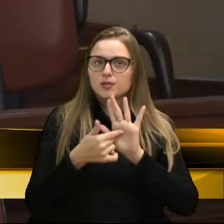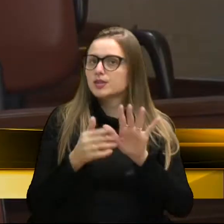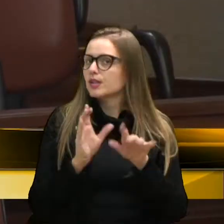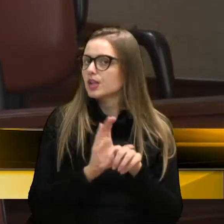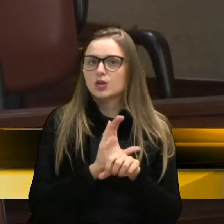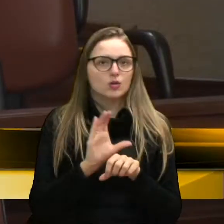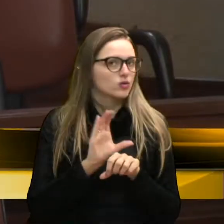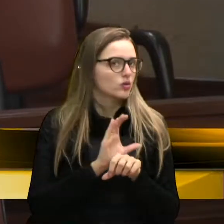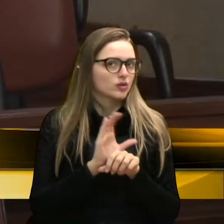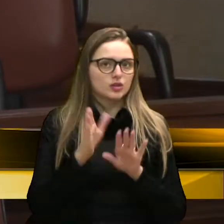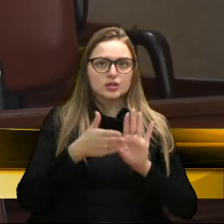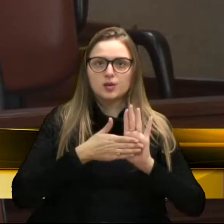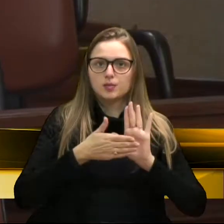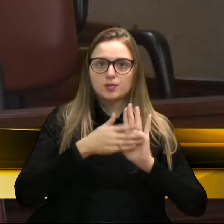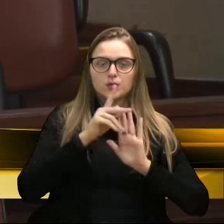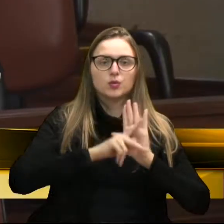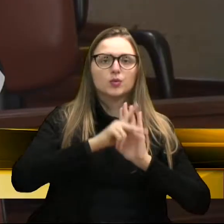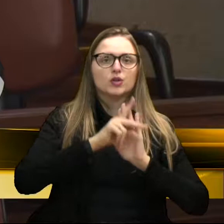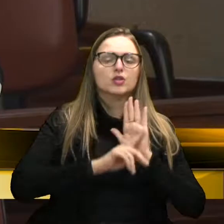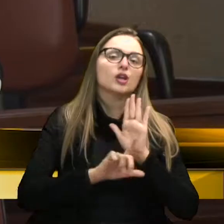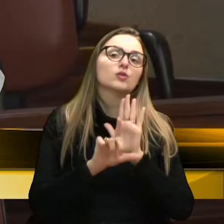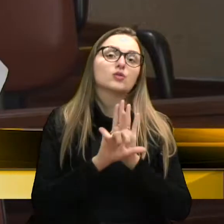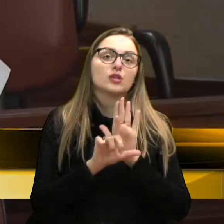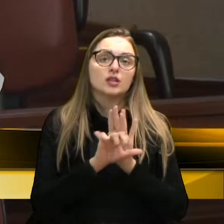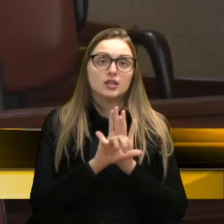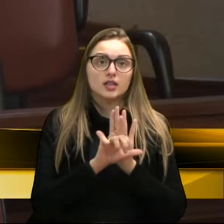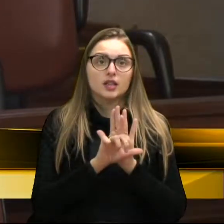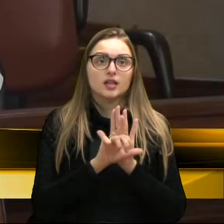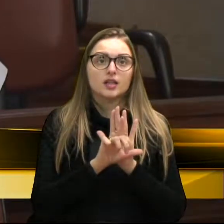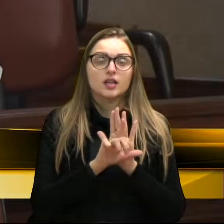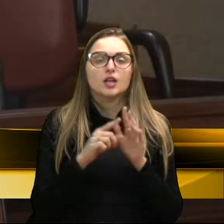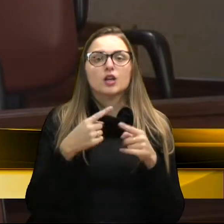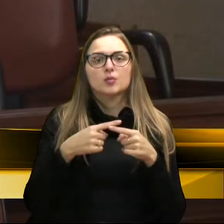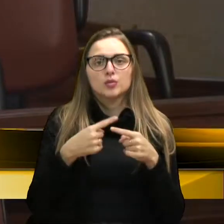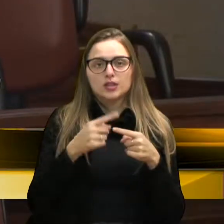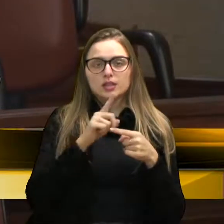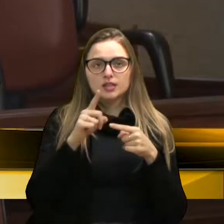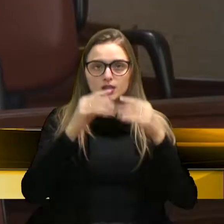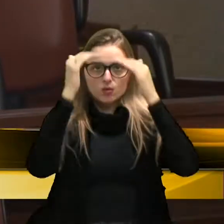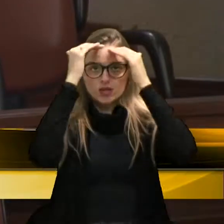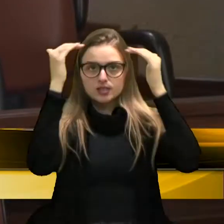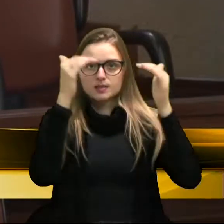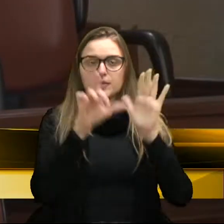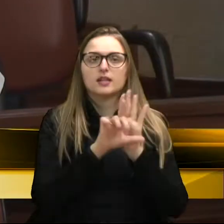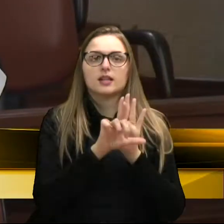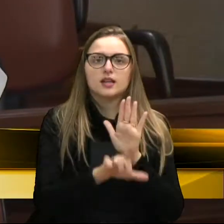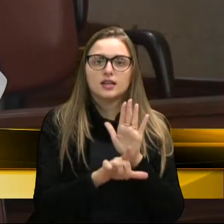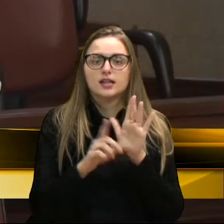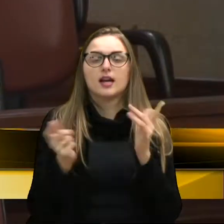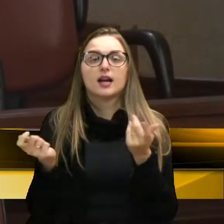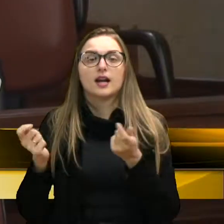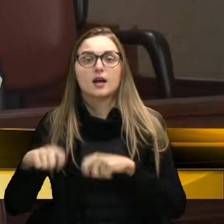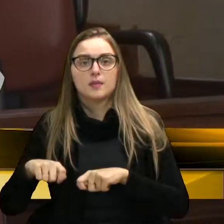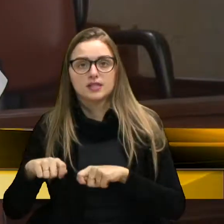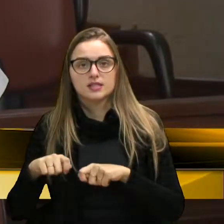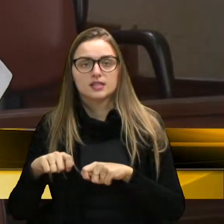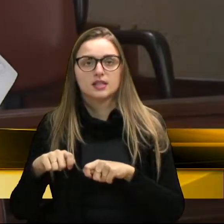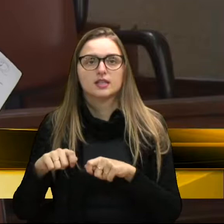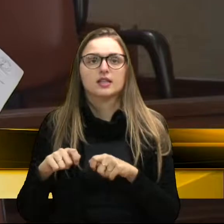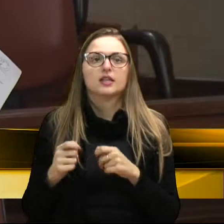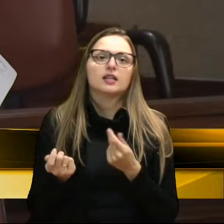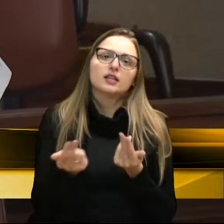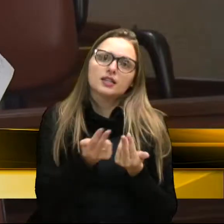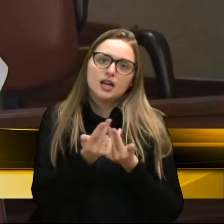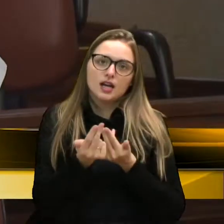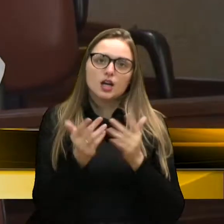inconstitucionalidade material do presente projeto legislativo por afronta aos princípios da legalidade, da eficiência e da